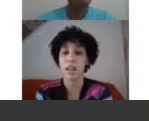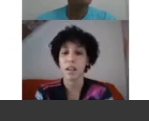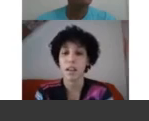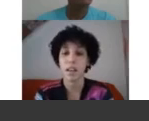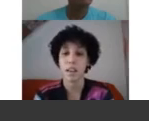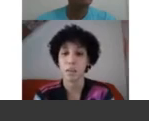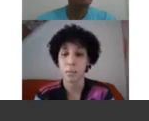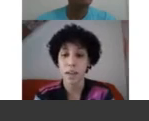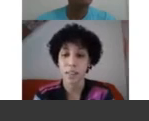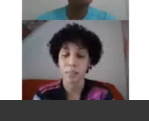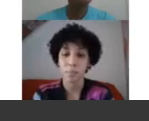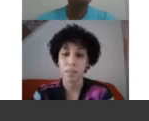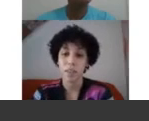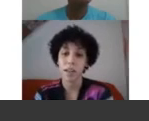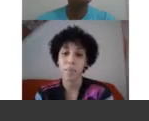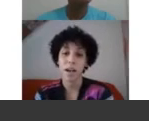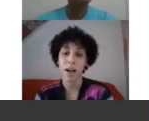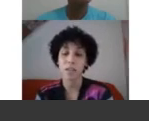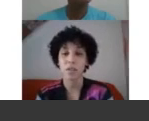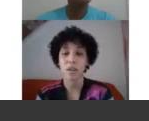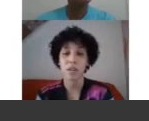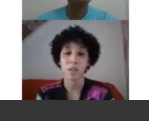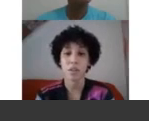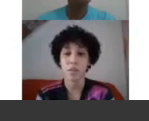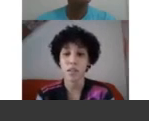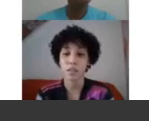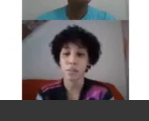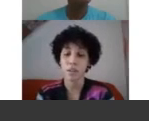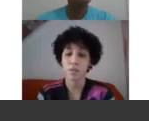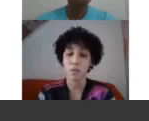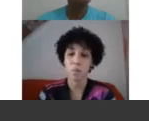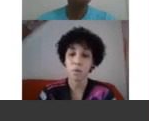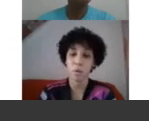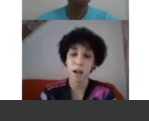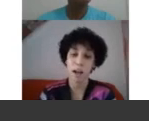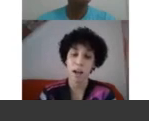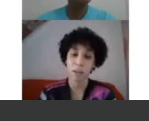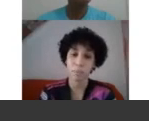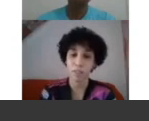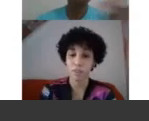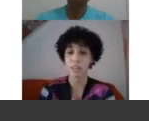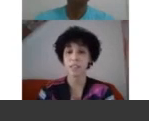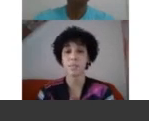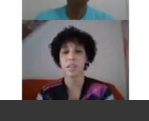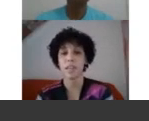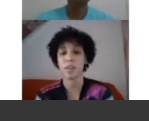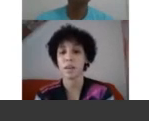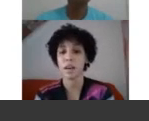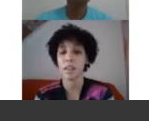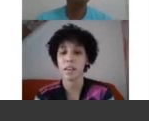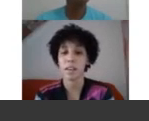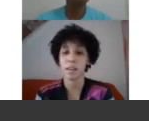do coronavírus no país. Né? Aí surgiram alguns questionamentos como a